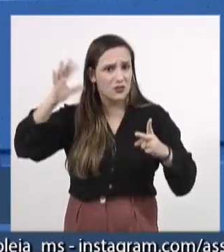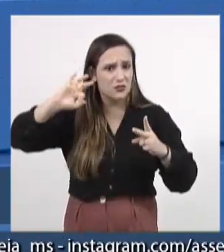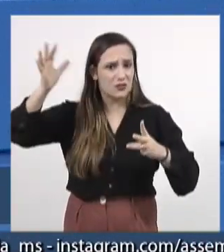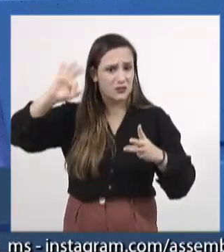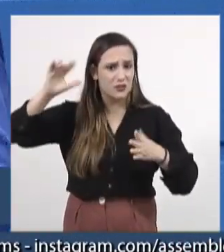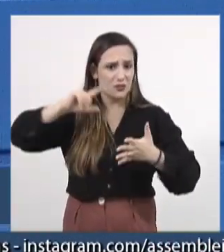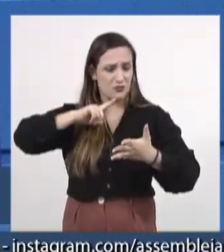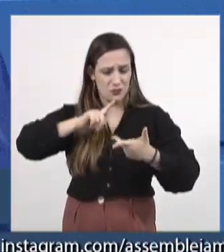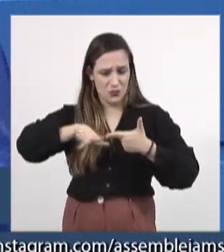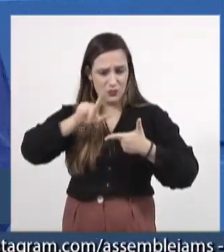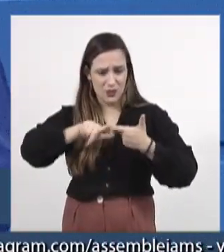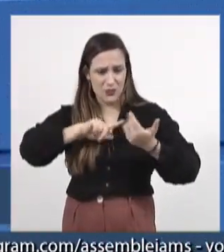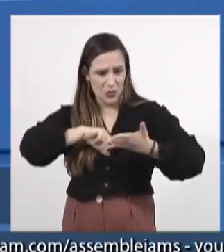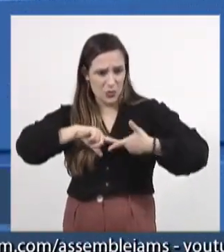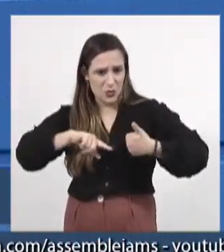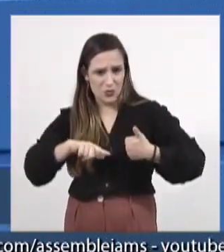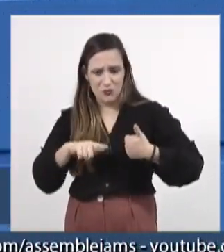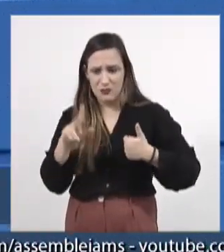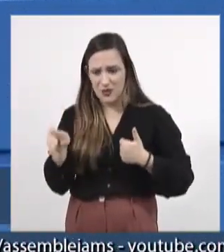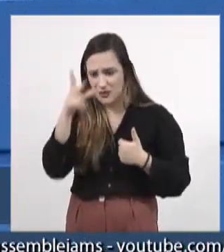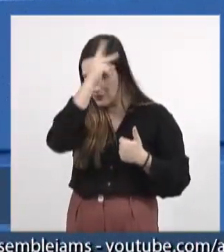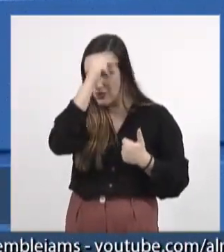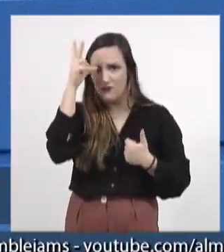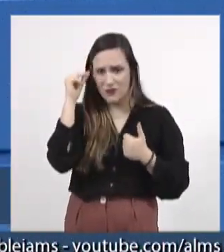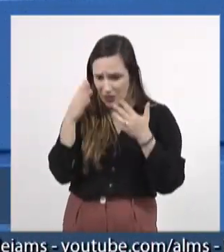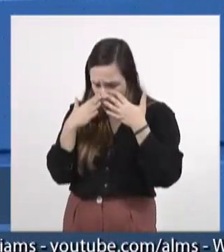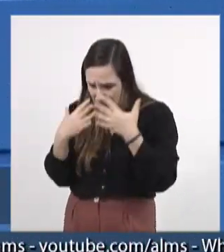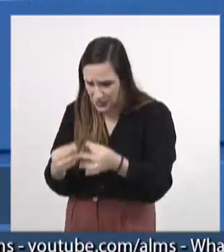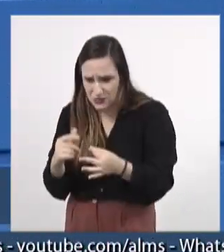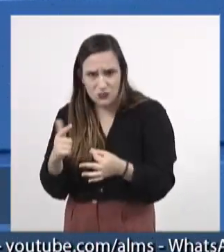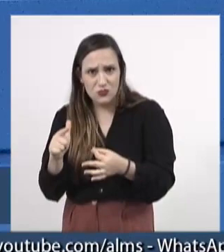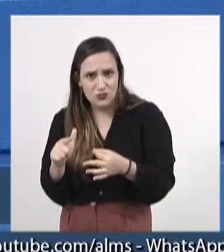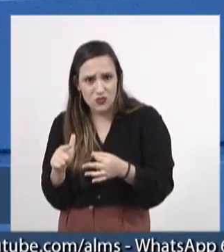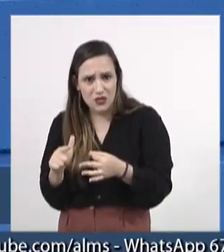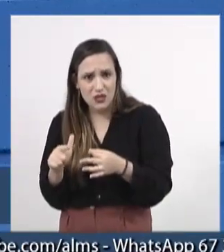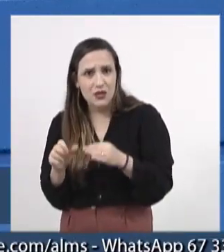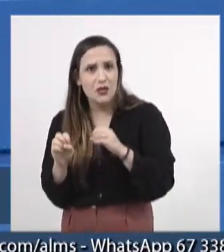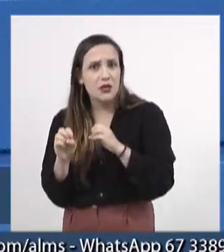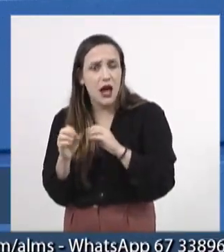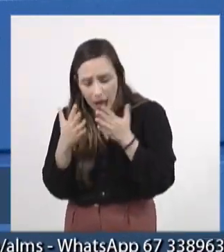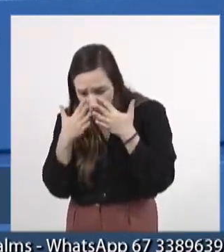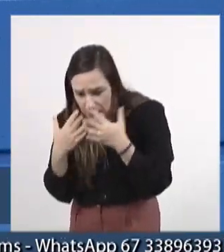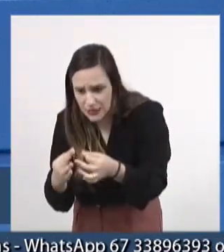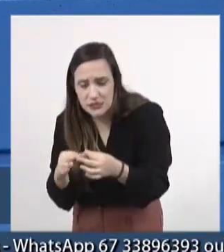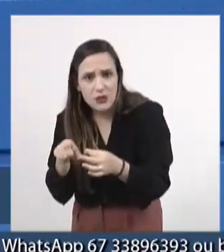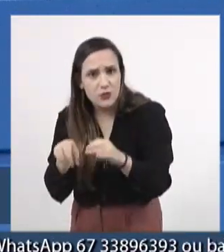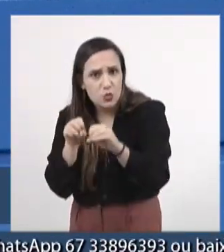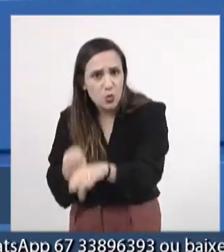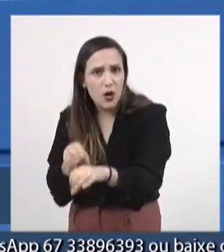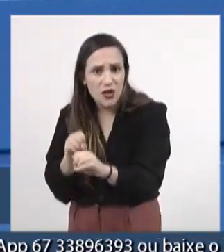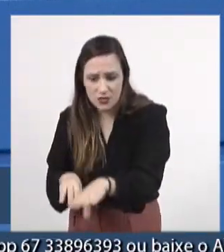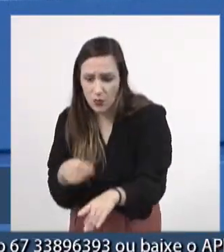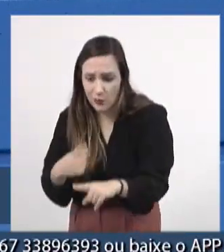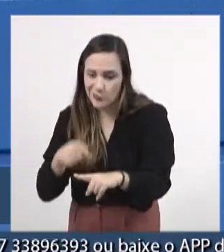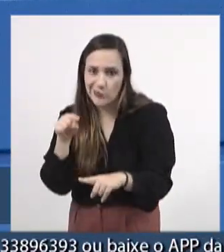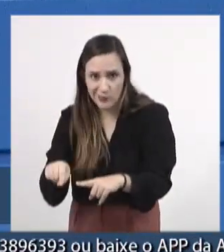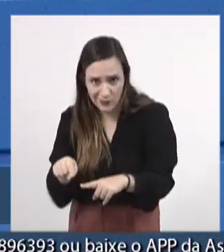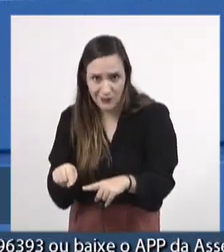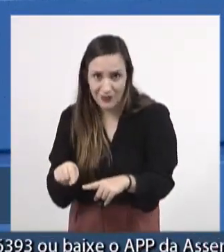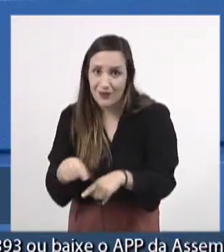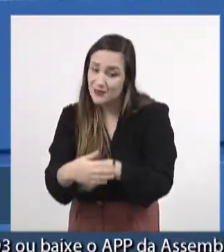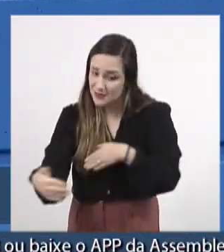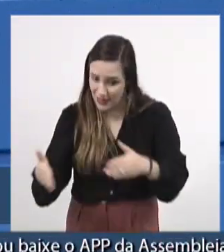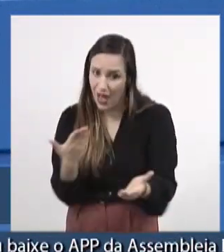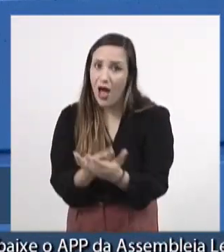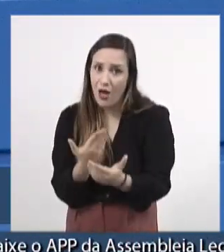um prefeito que não olha para a educação, que é na educação onde a gente, inclusive, observa todos os problemas sociais, porque da sala de